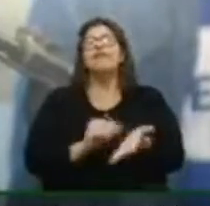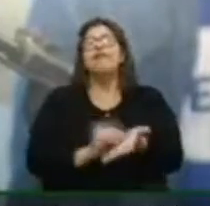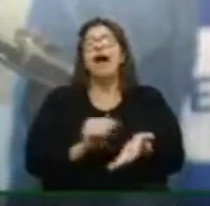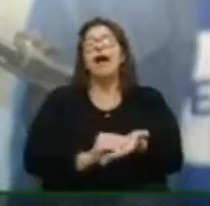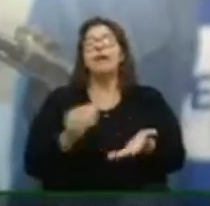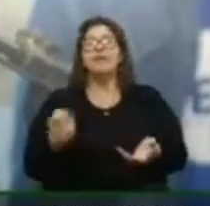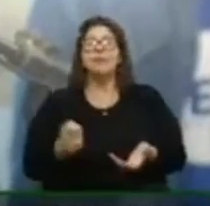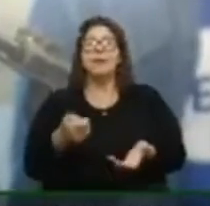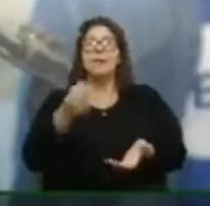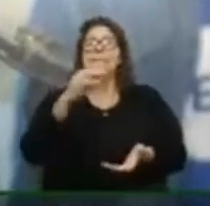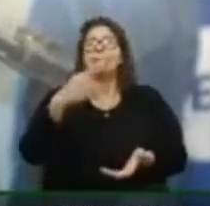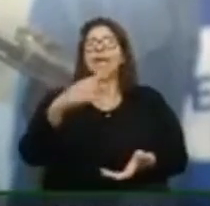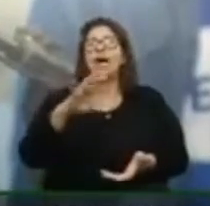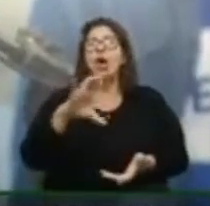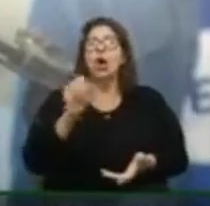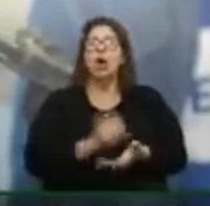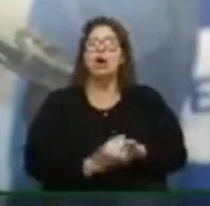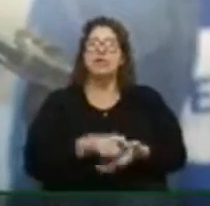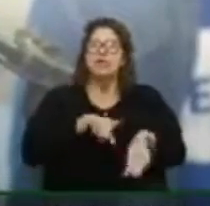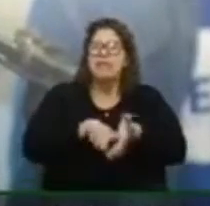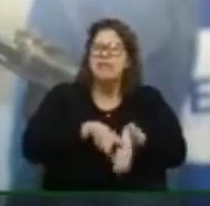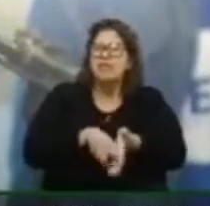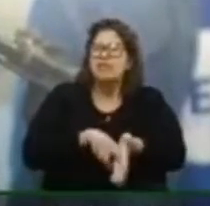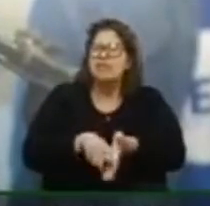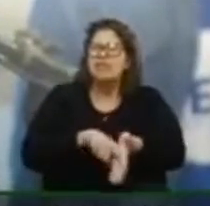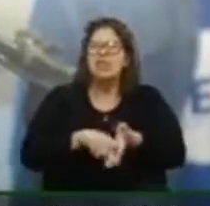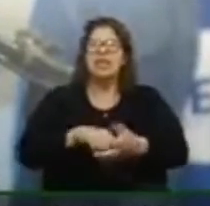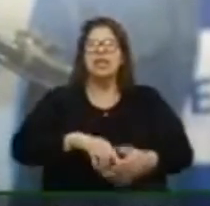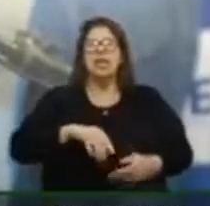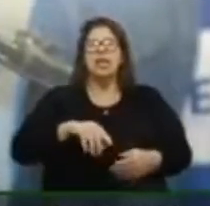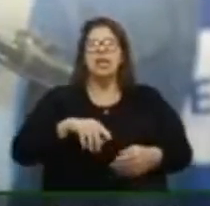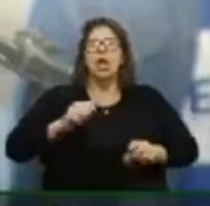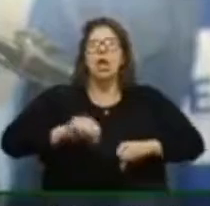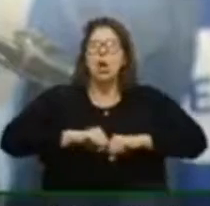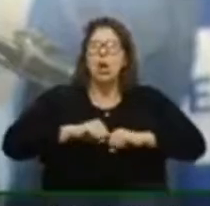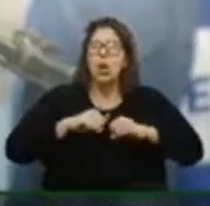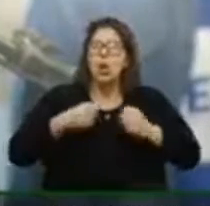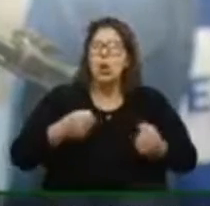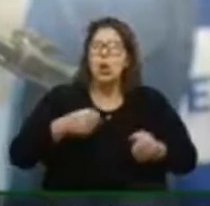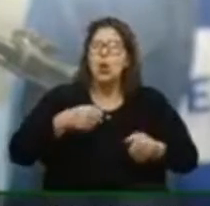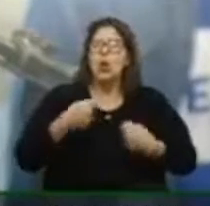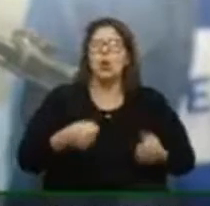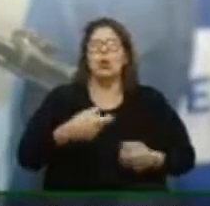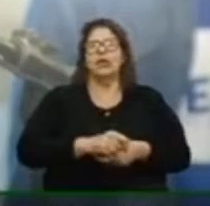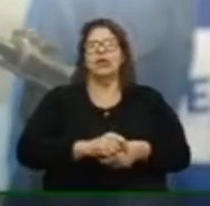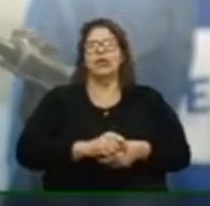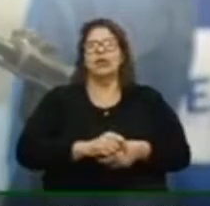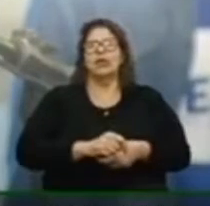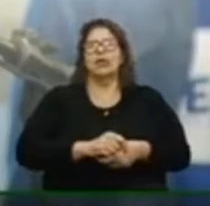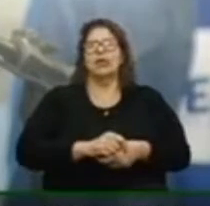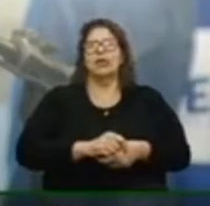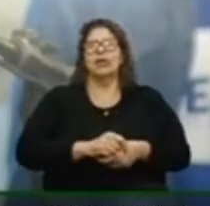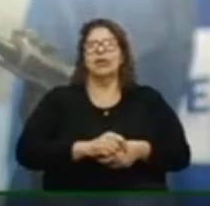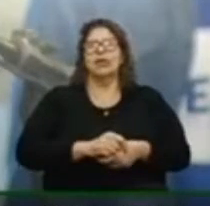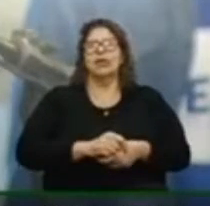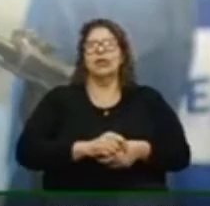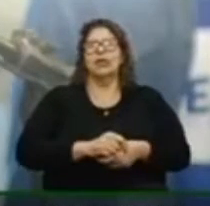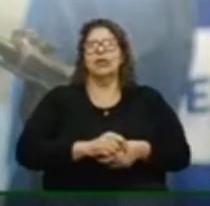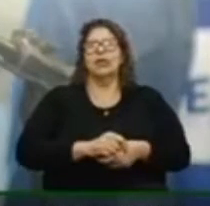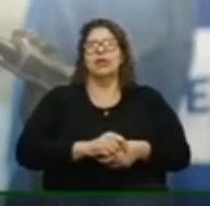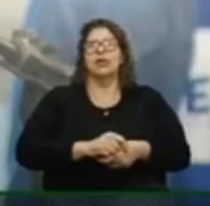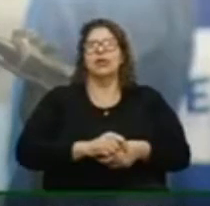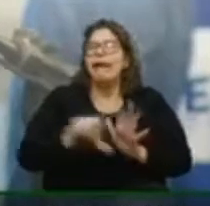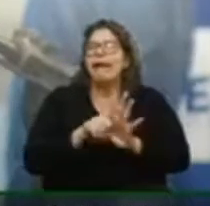revisão das isenções luta pela lei kandir sonegações que tem que ser com batidas então tem